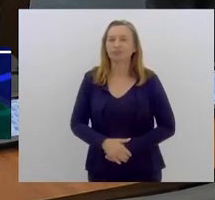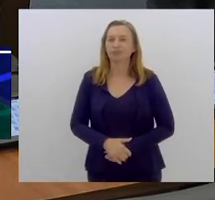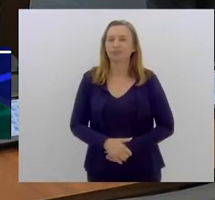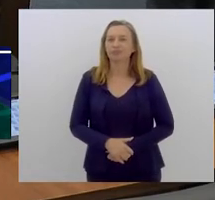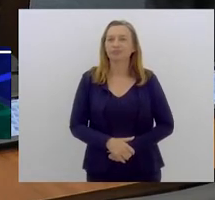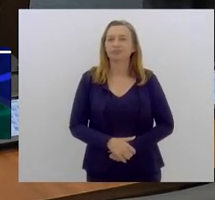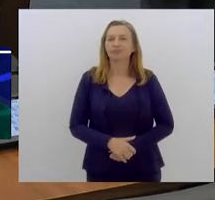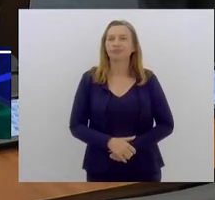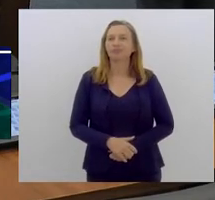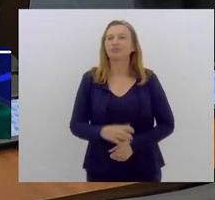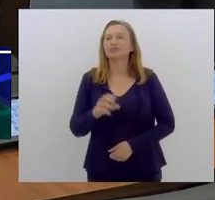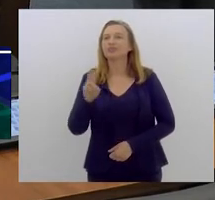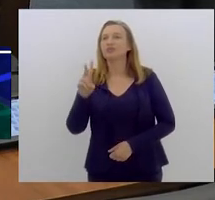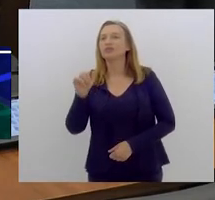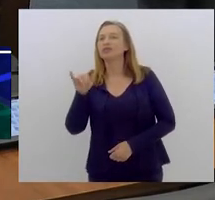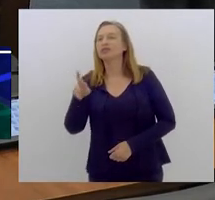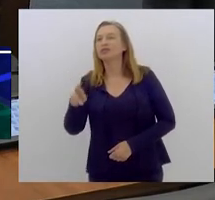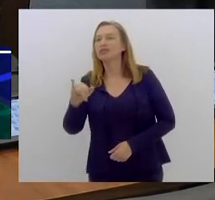sejam Valdeci.